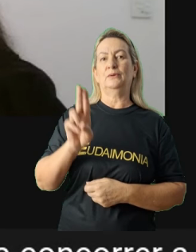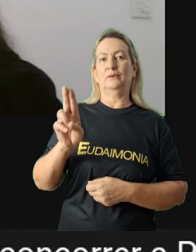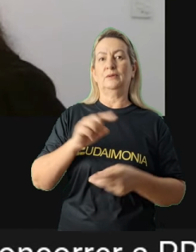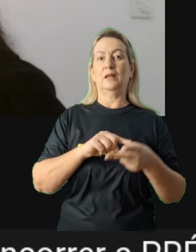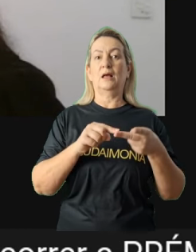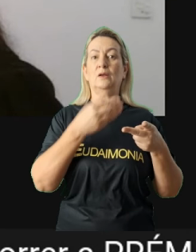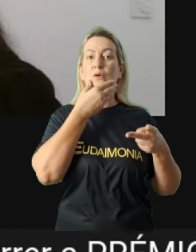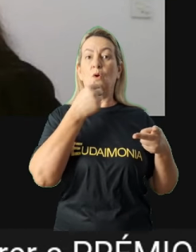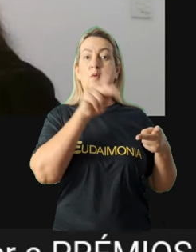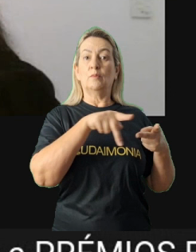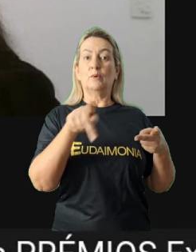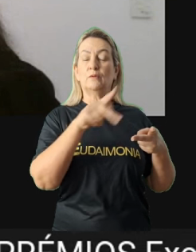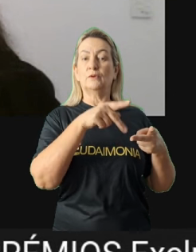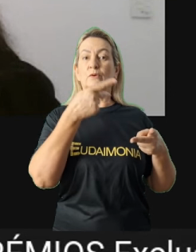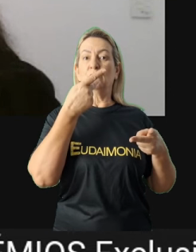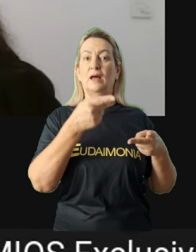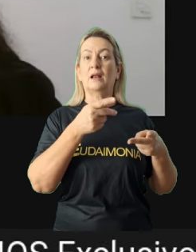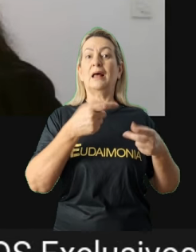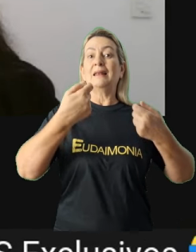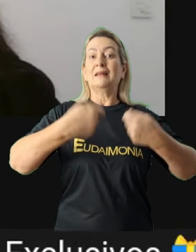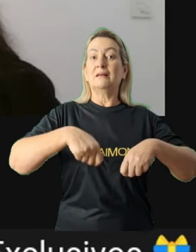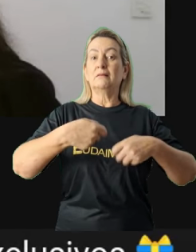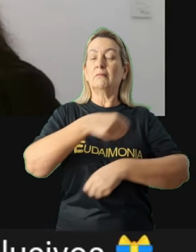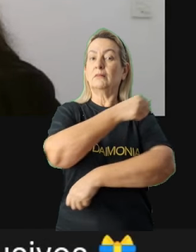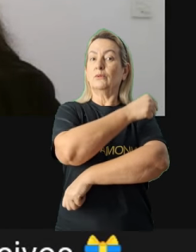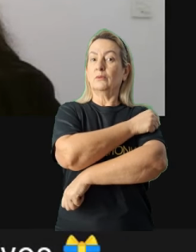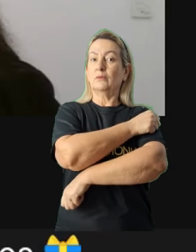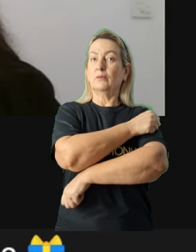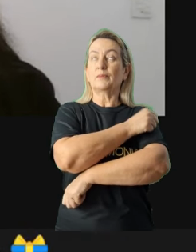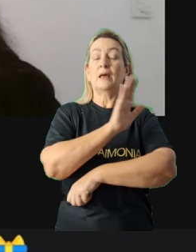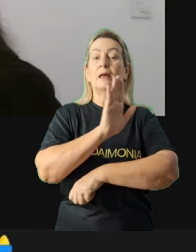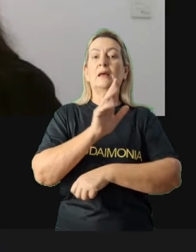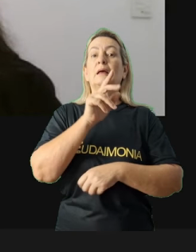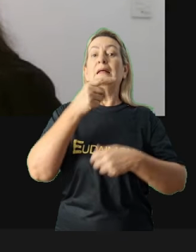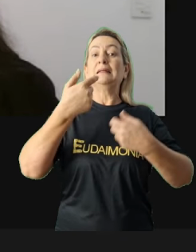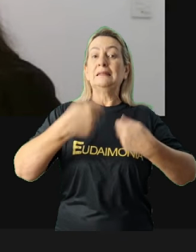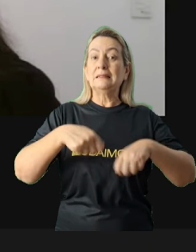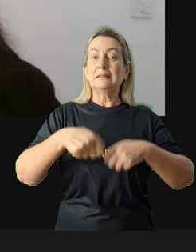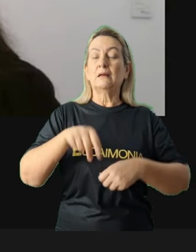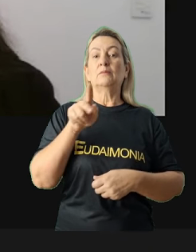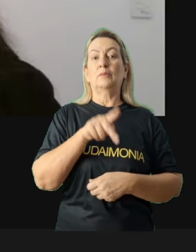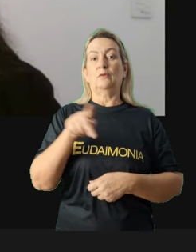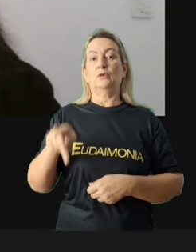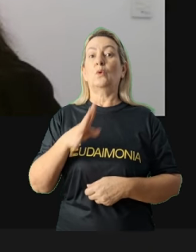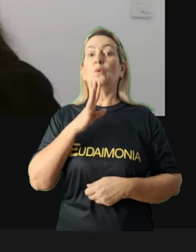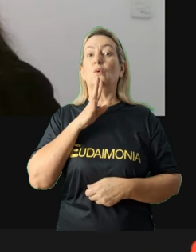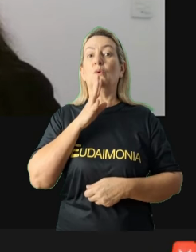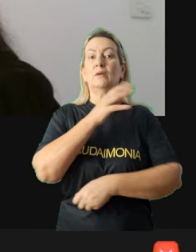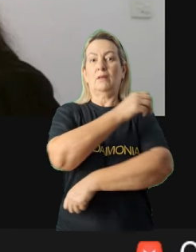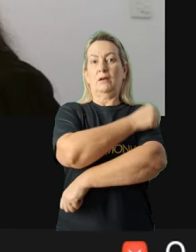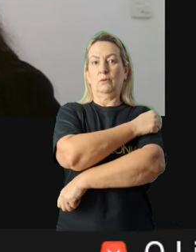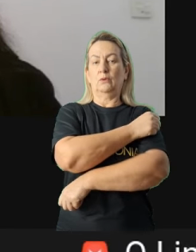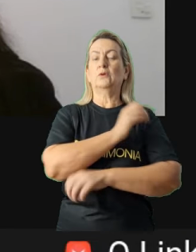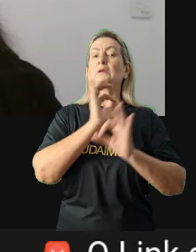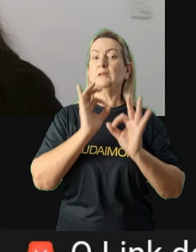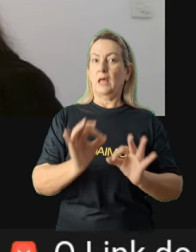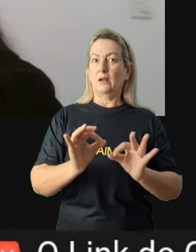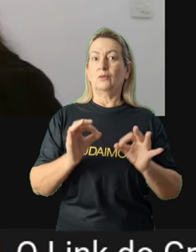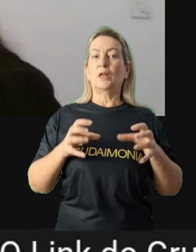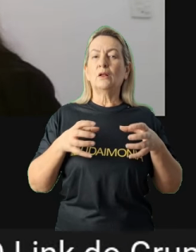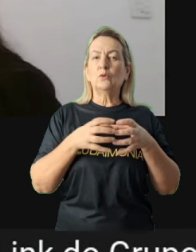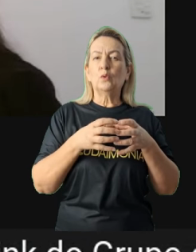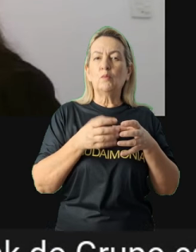professor Pirangi fala da questão da necessidade do professor ter esse conhecimento da sua turma, e isso é possível quando a turma é pequena,